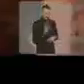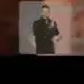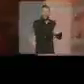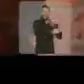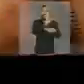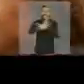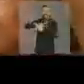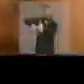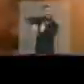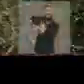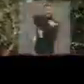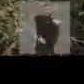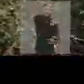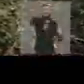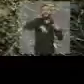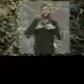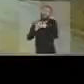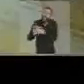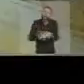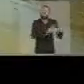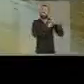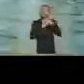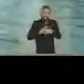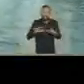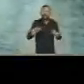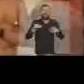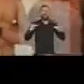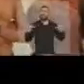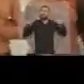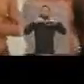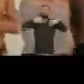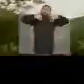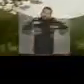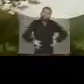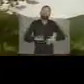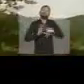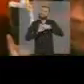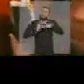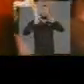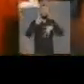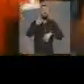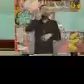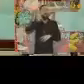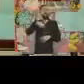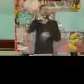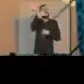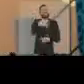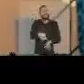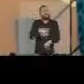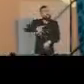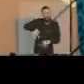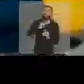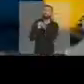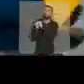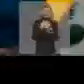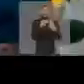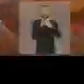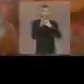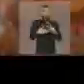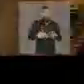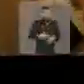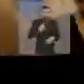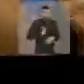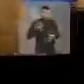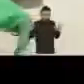por todos nós Vamos nos unir por um Brasil mais justo Pela democracia e os direitos do povo Vamos todos